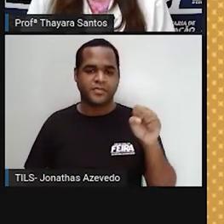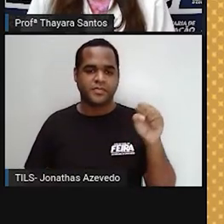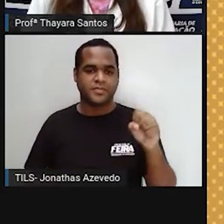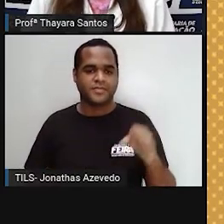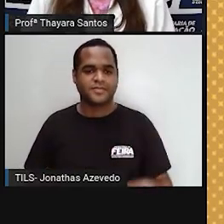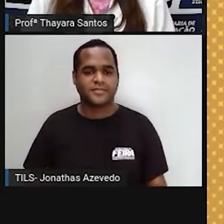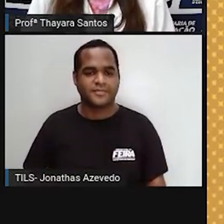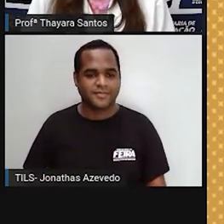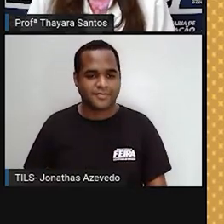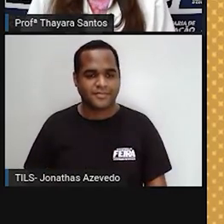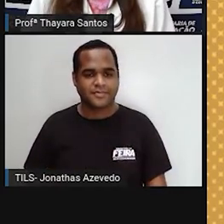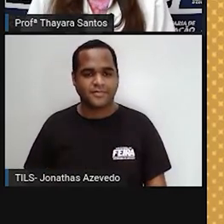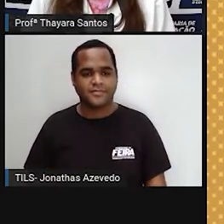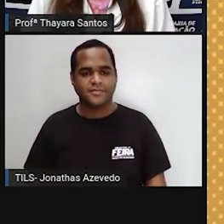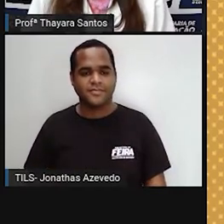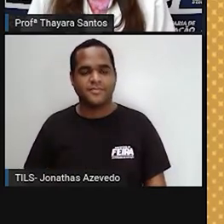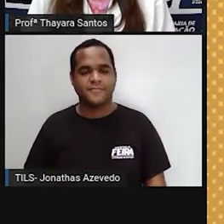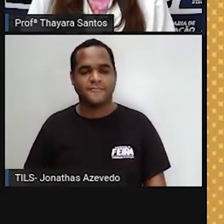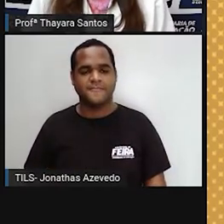segundos.